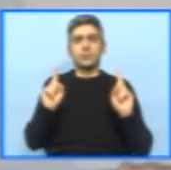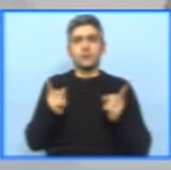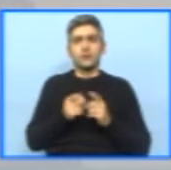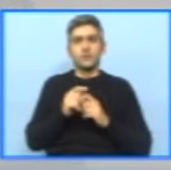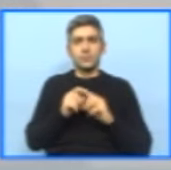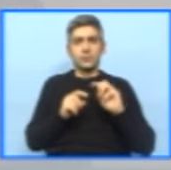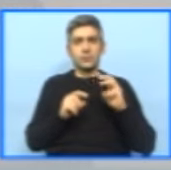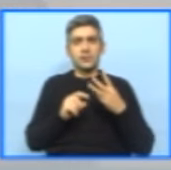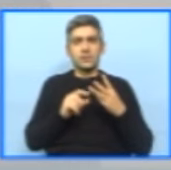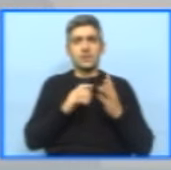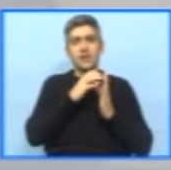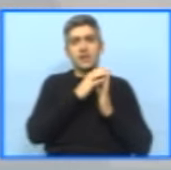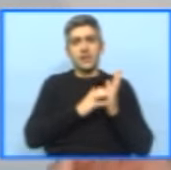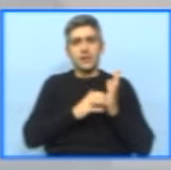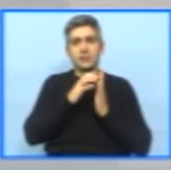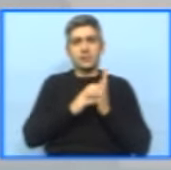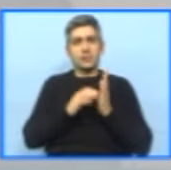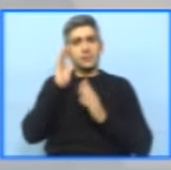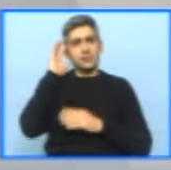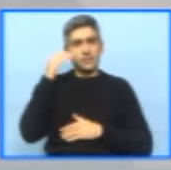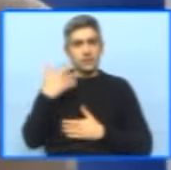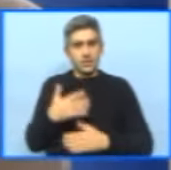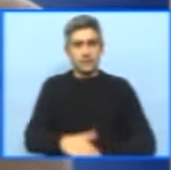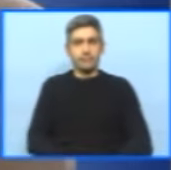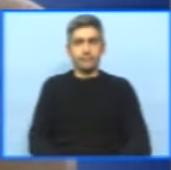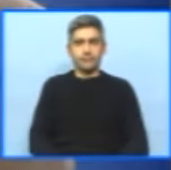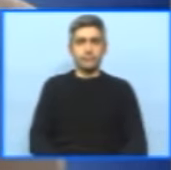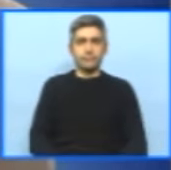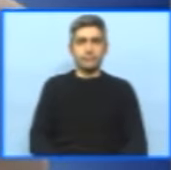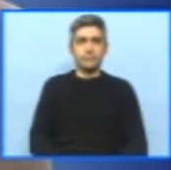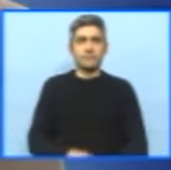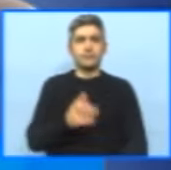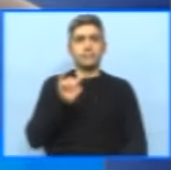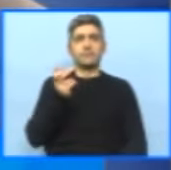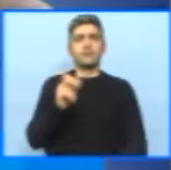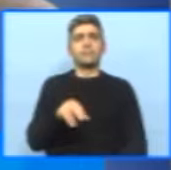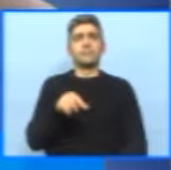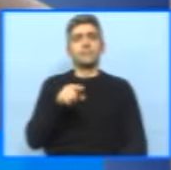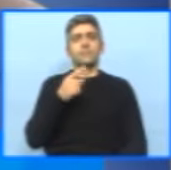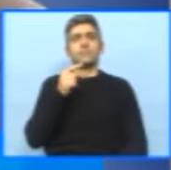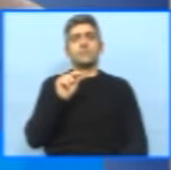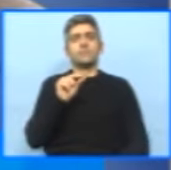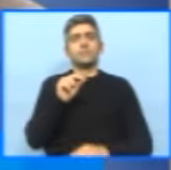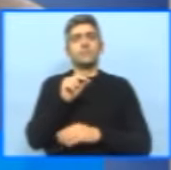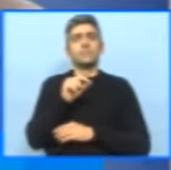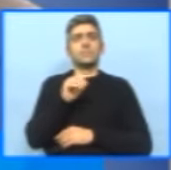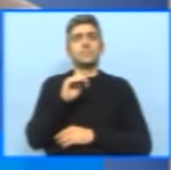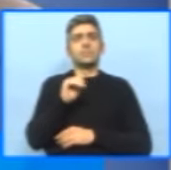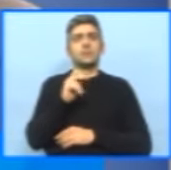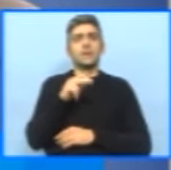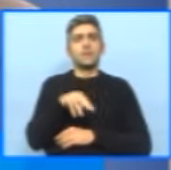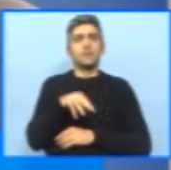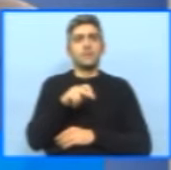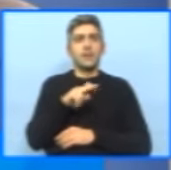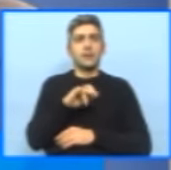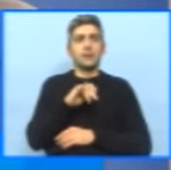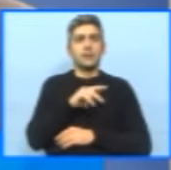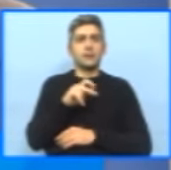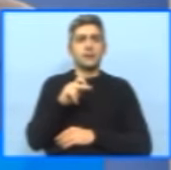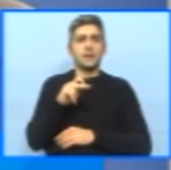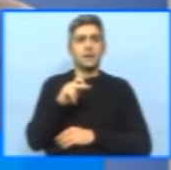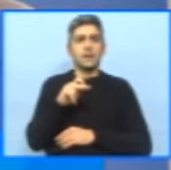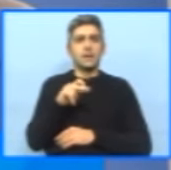que se escutam? O episódio da Samaritana fez-me pensar que o homem é, por natureza, um ser